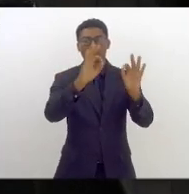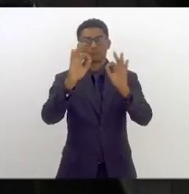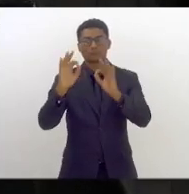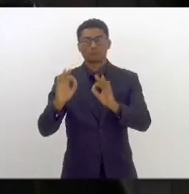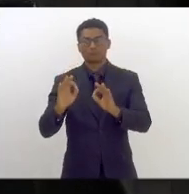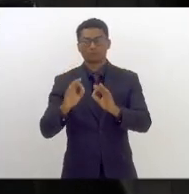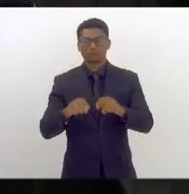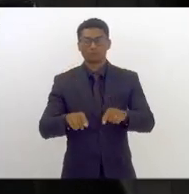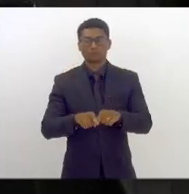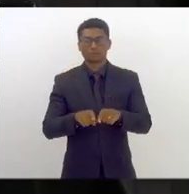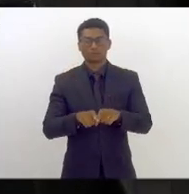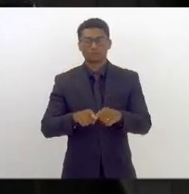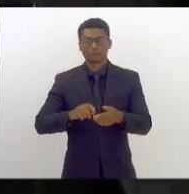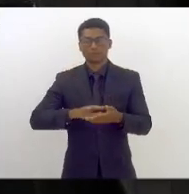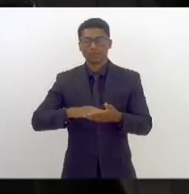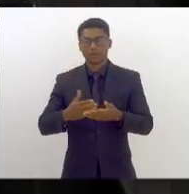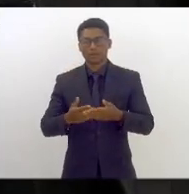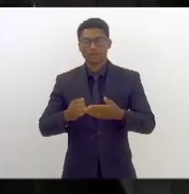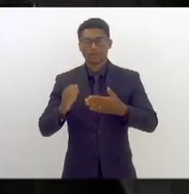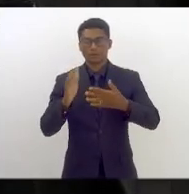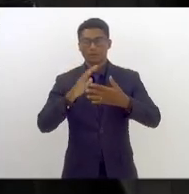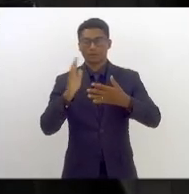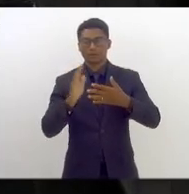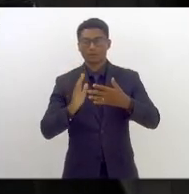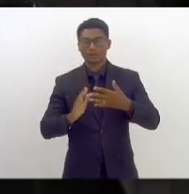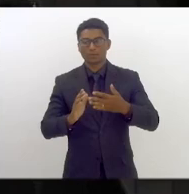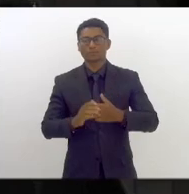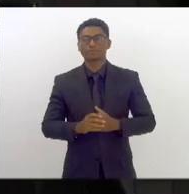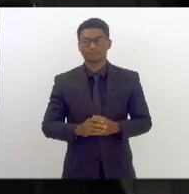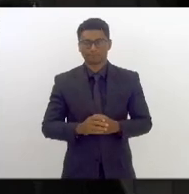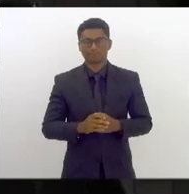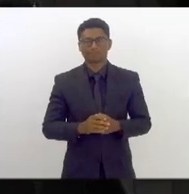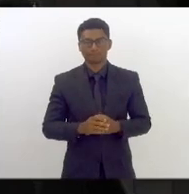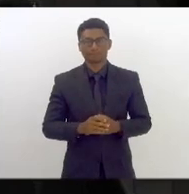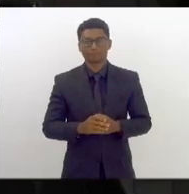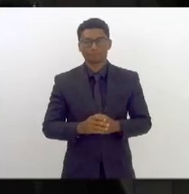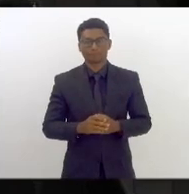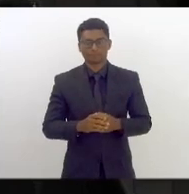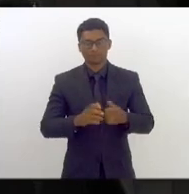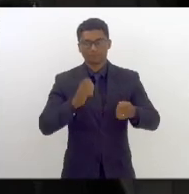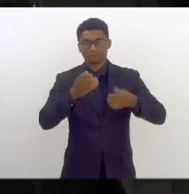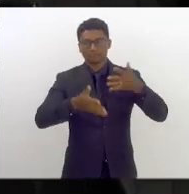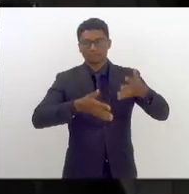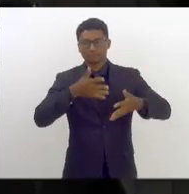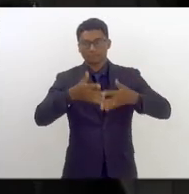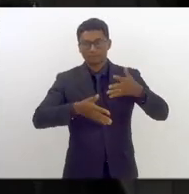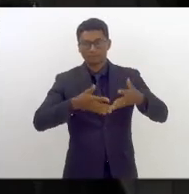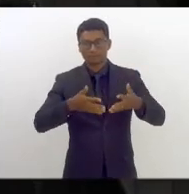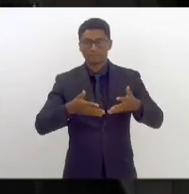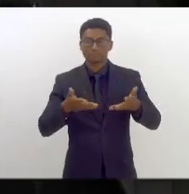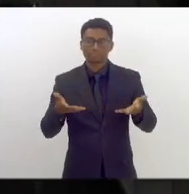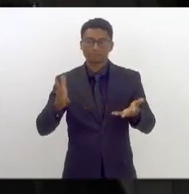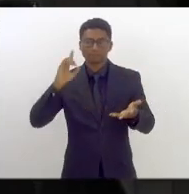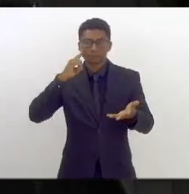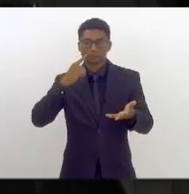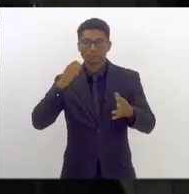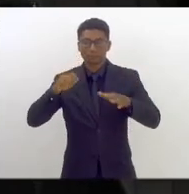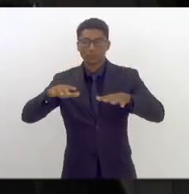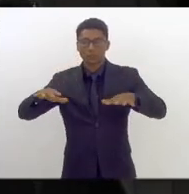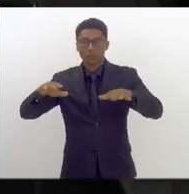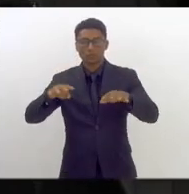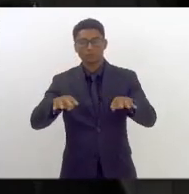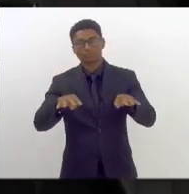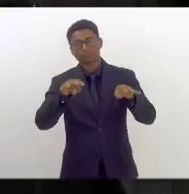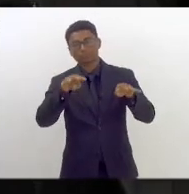senhor intérprete da linguagem de livros que leva a nossa voz aos